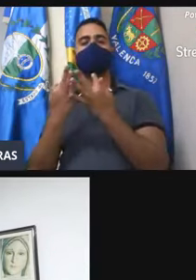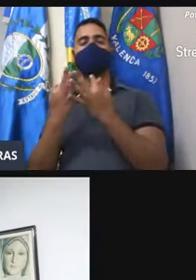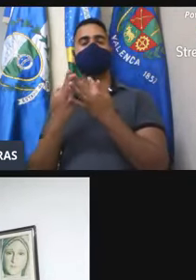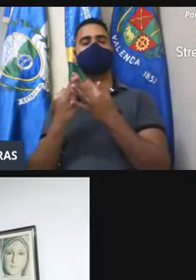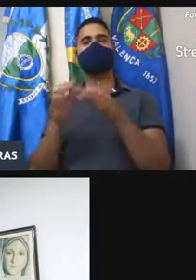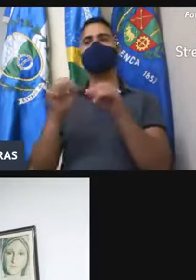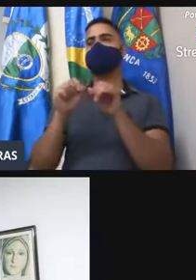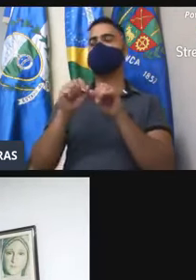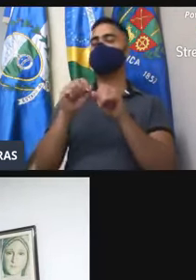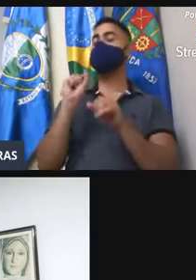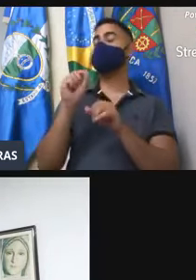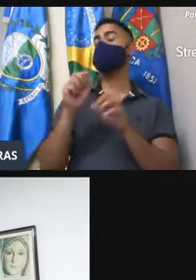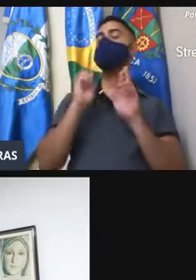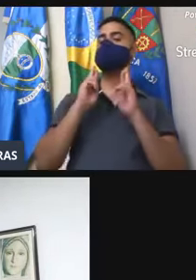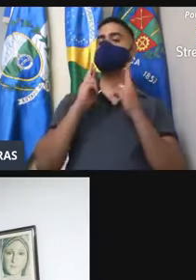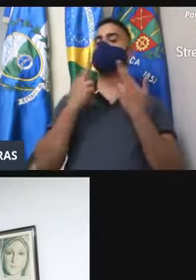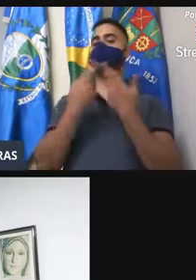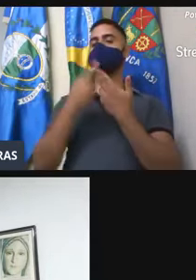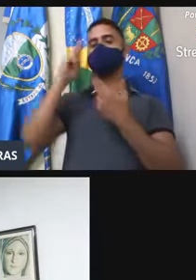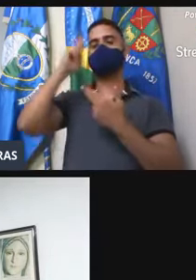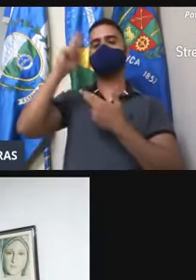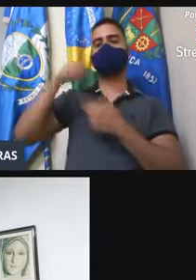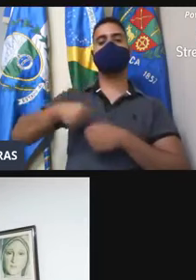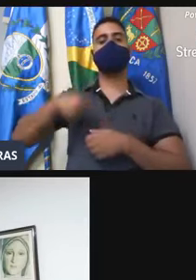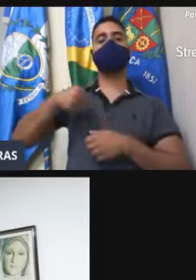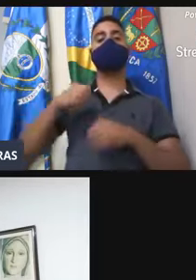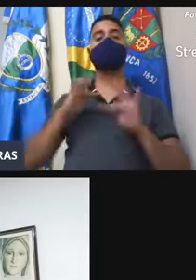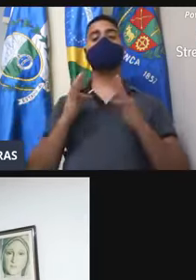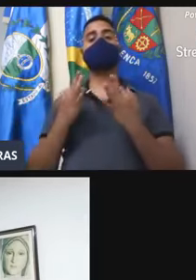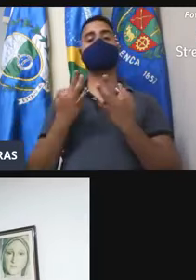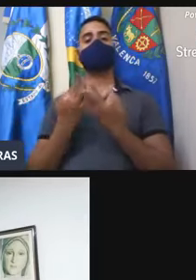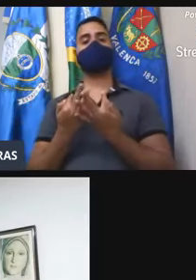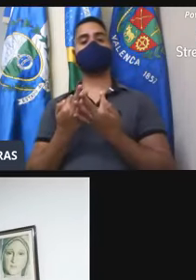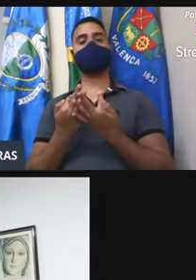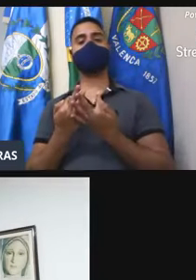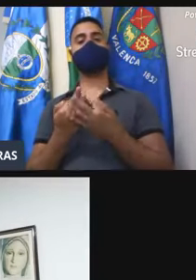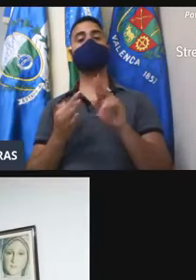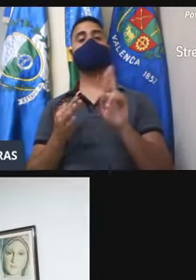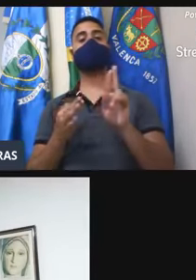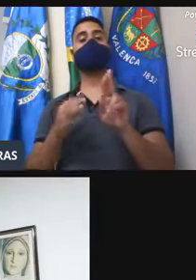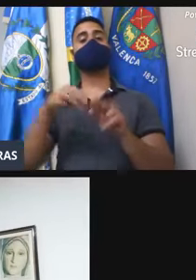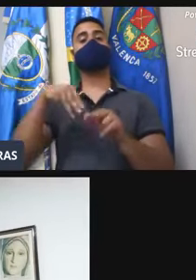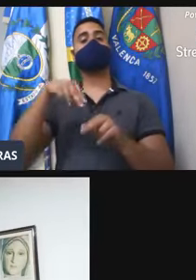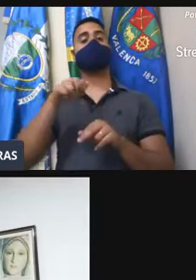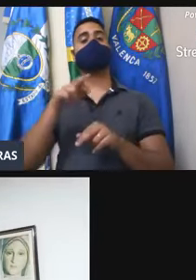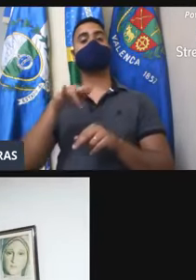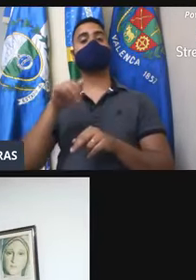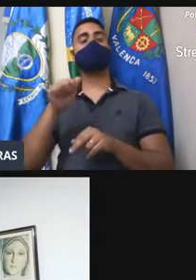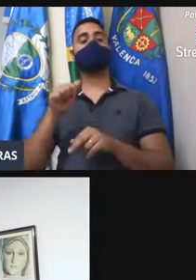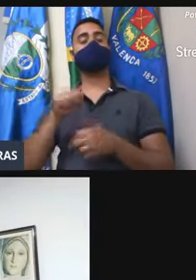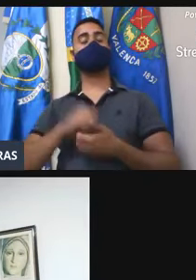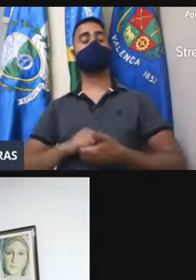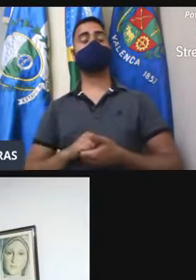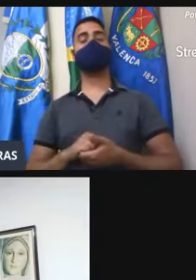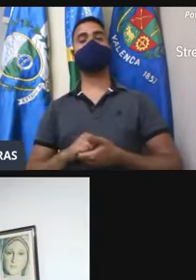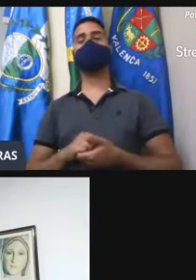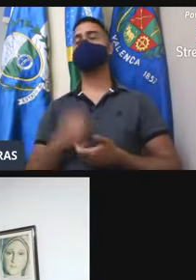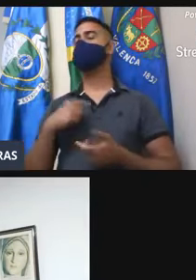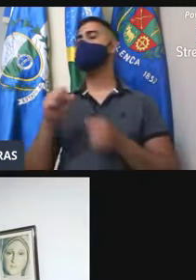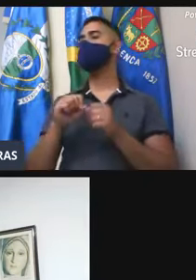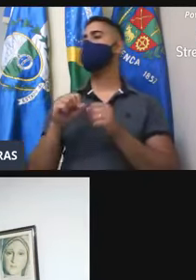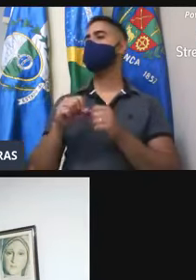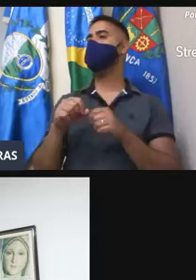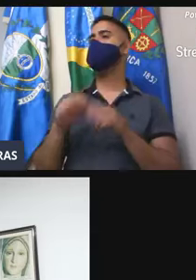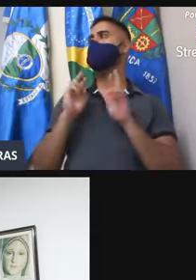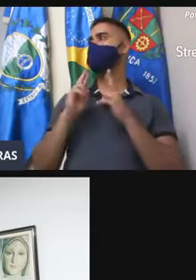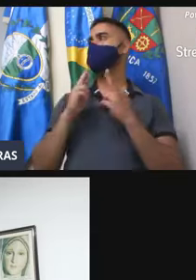uma reunião com a coordenadora do Bolsa Família, a Márcia, e sentamos com a Janaína,